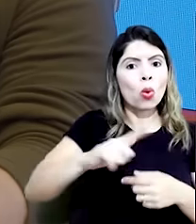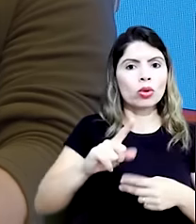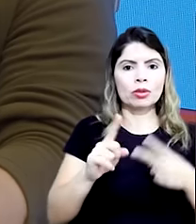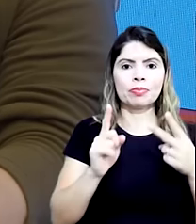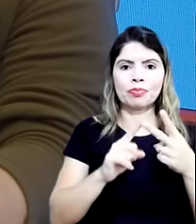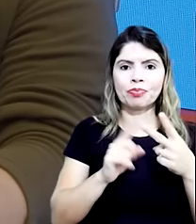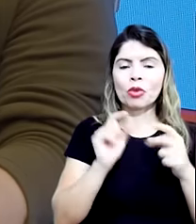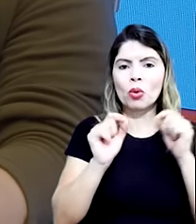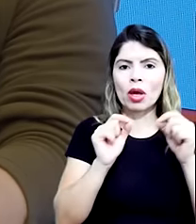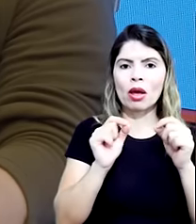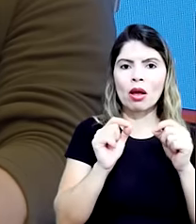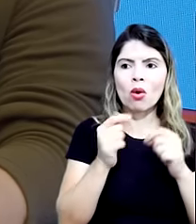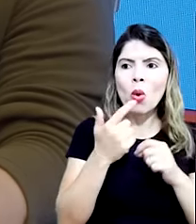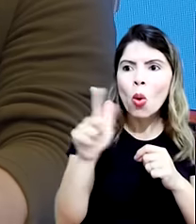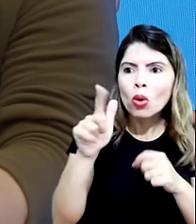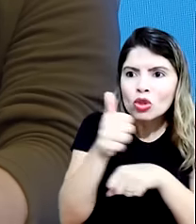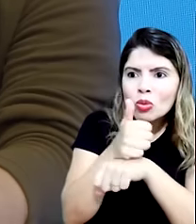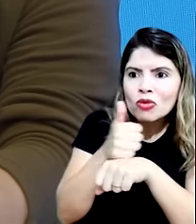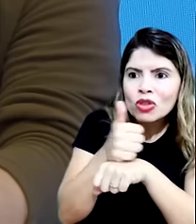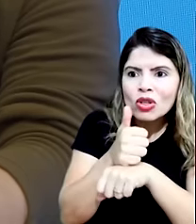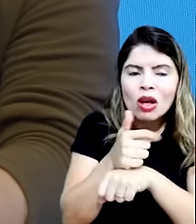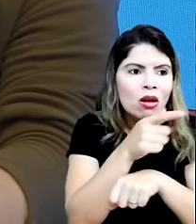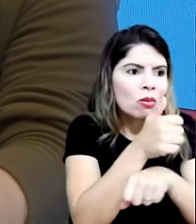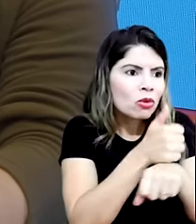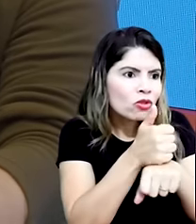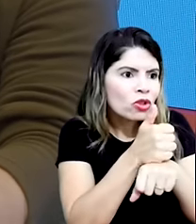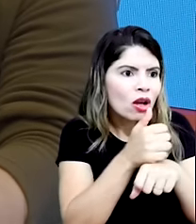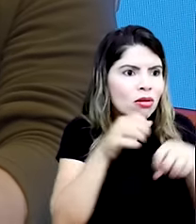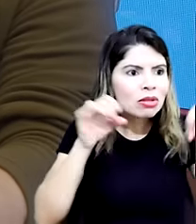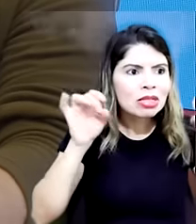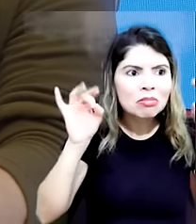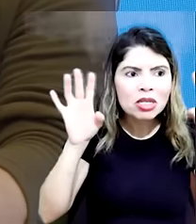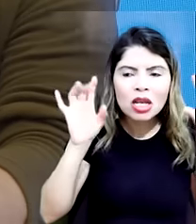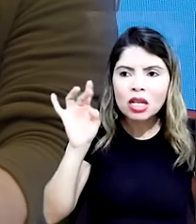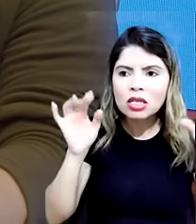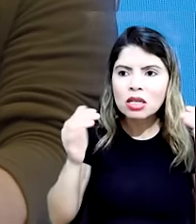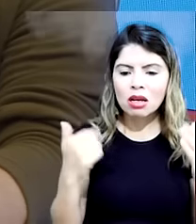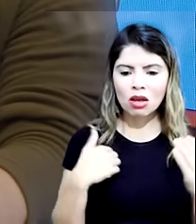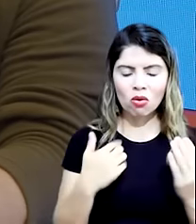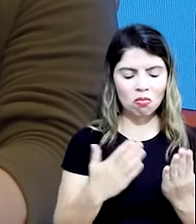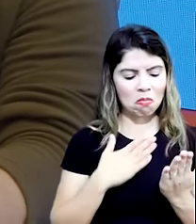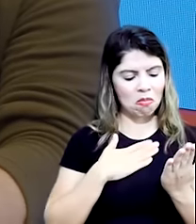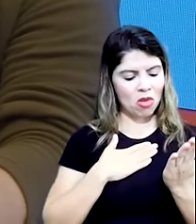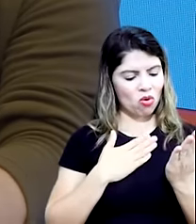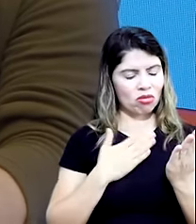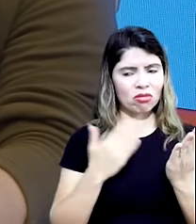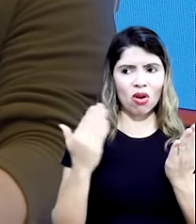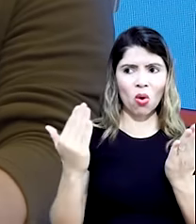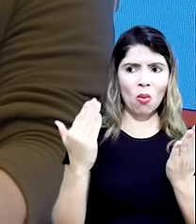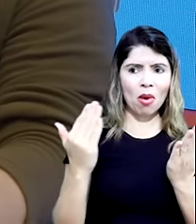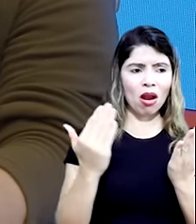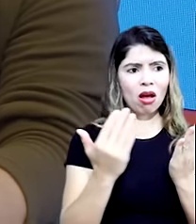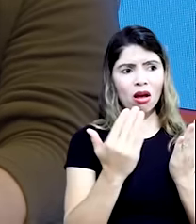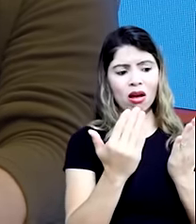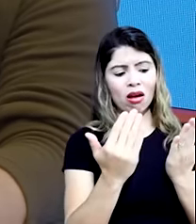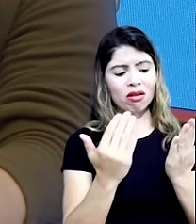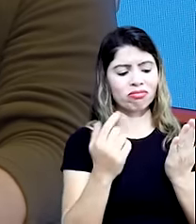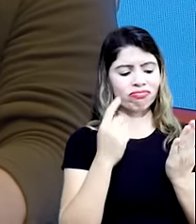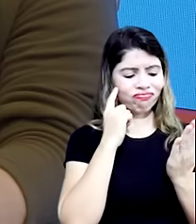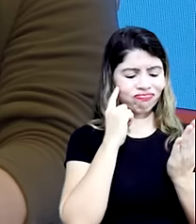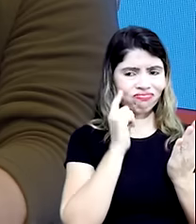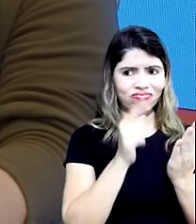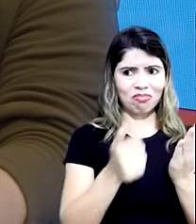assim tá tá todo mundo você vai se comparar com um especialista você vai se comparar às vezes com com com com Blogueiro da vida né tal esse pessoal